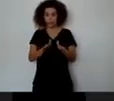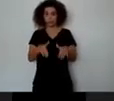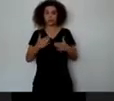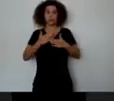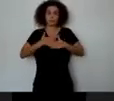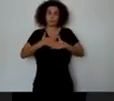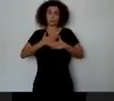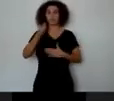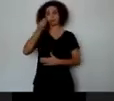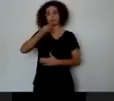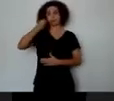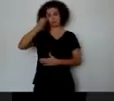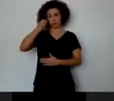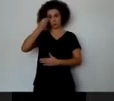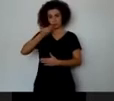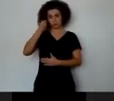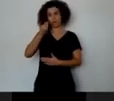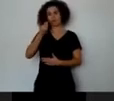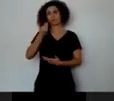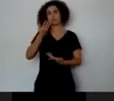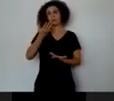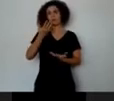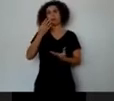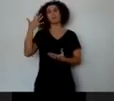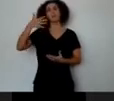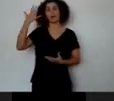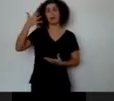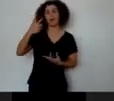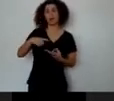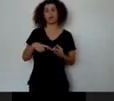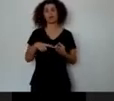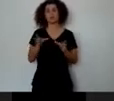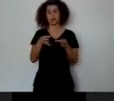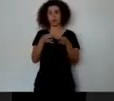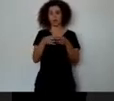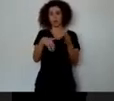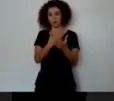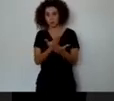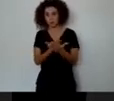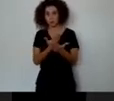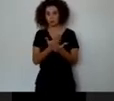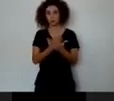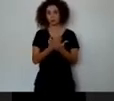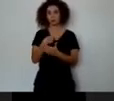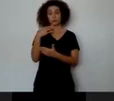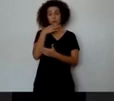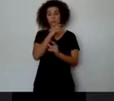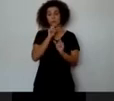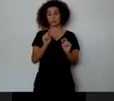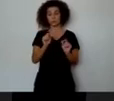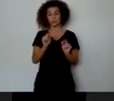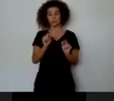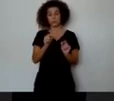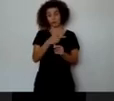experiência com os eventos acadêmicos, palestras, grupos de estudo, eu percebi que quem se interessa por esses assuntos